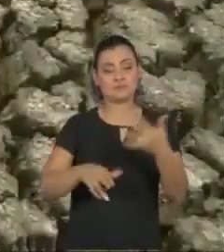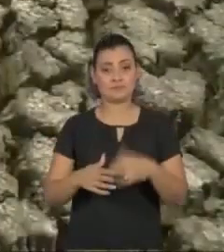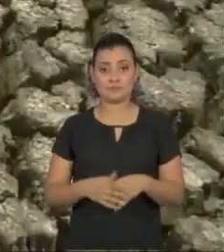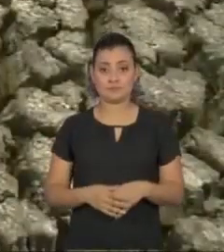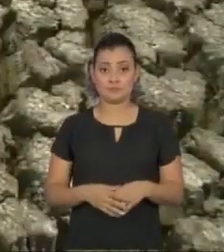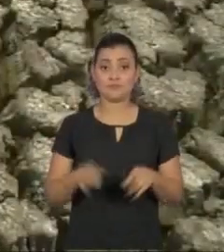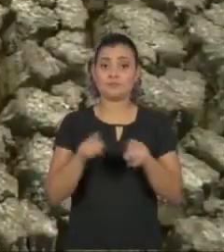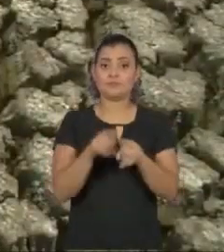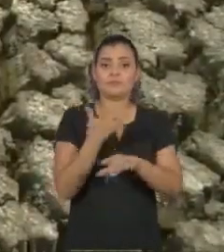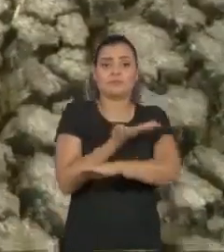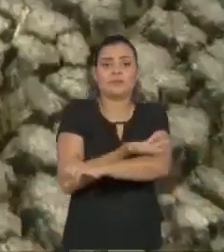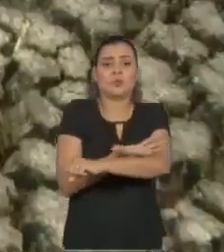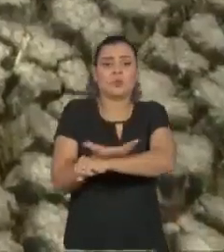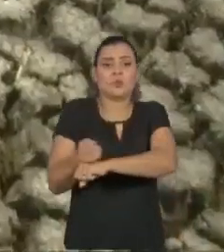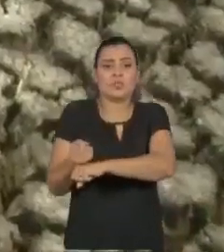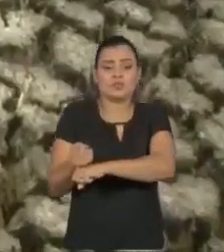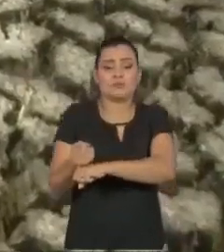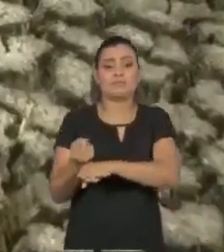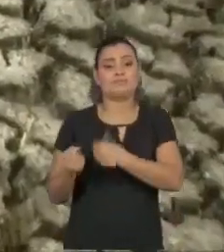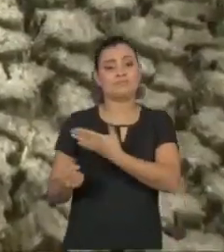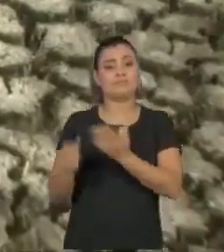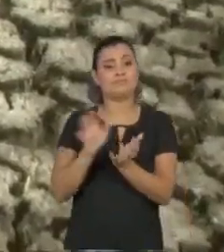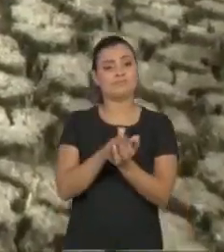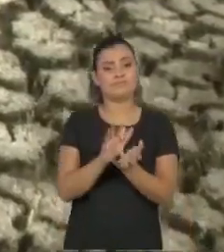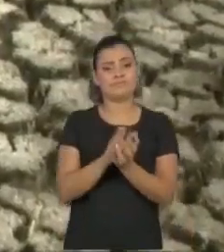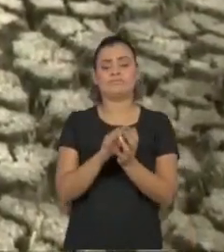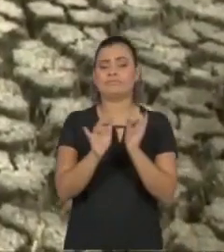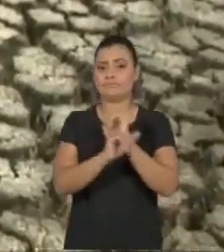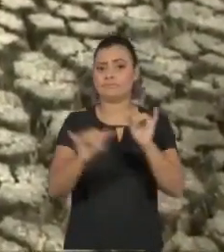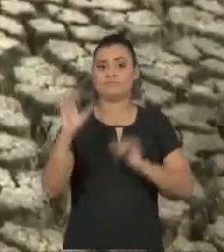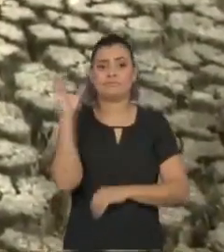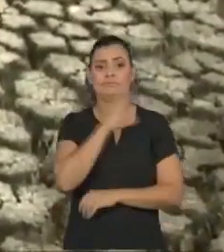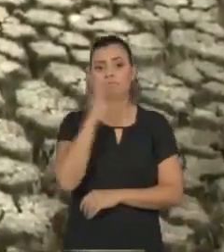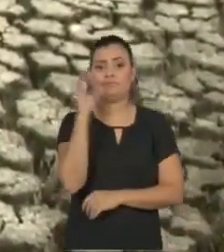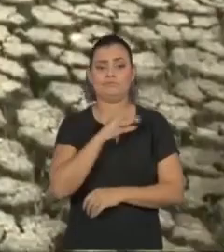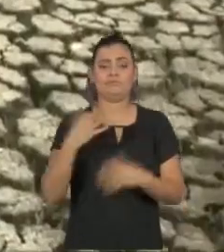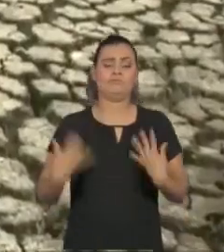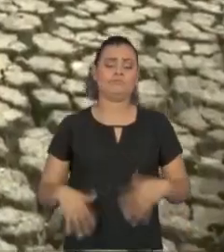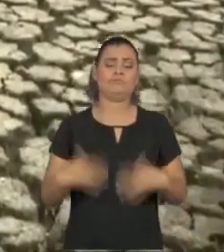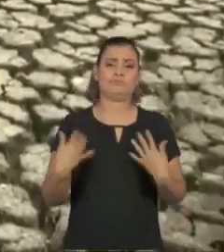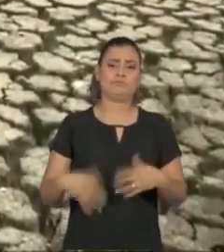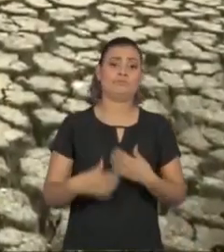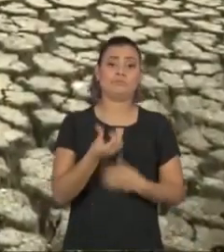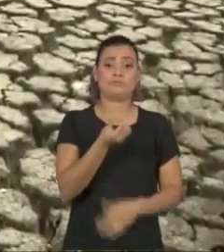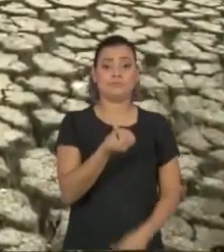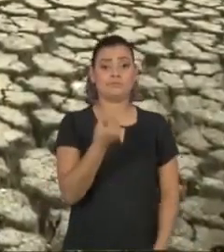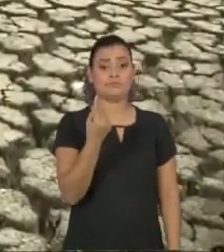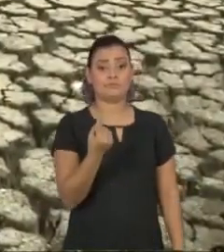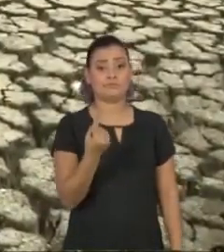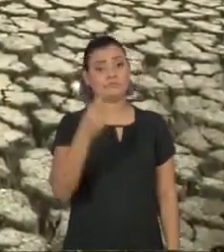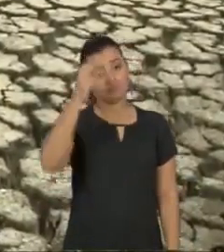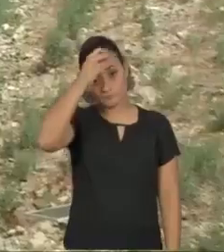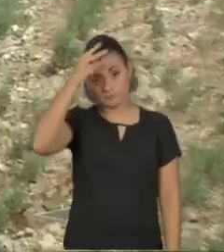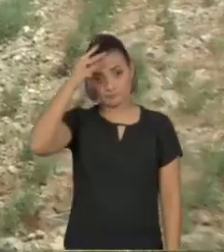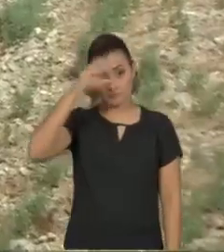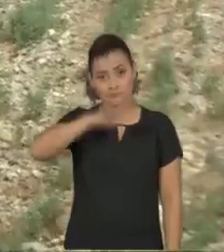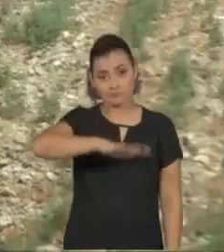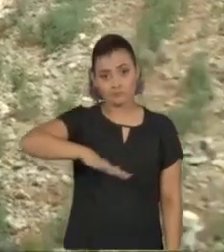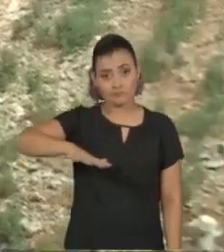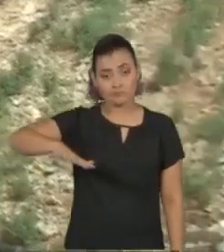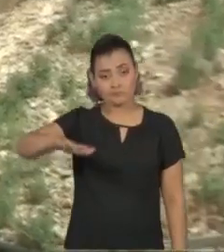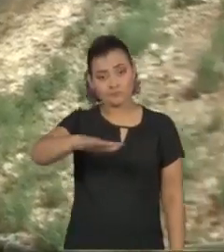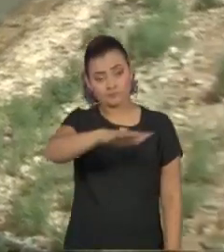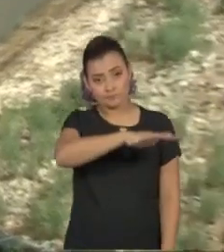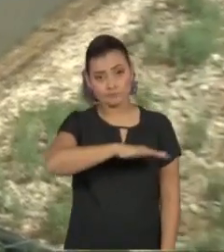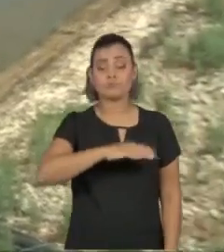seca prolongada fez o pernambucano declarar situação de emergência em 61 municípios. De acordo